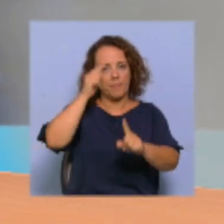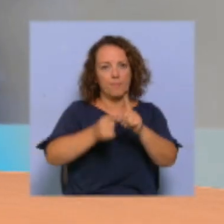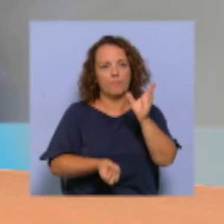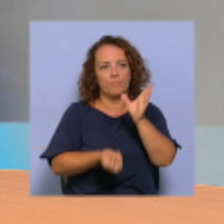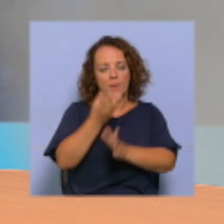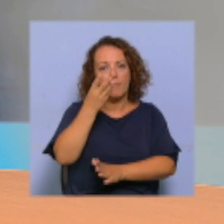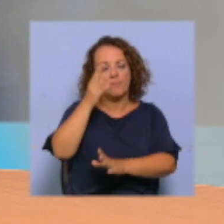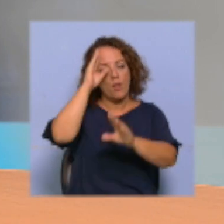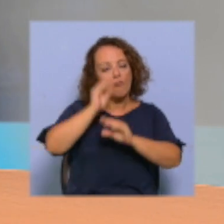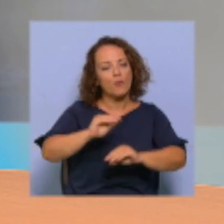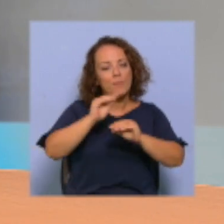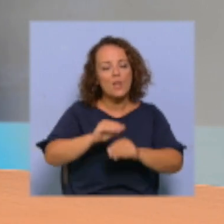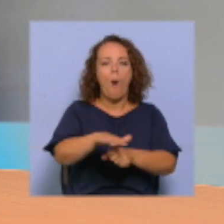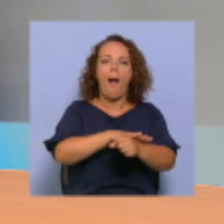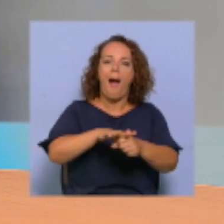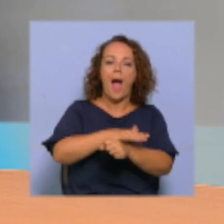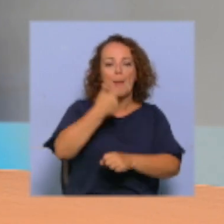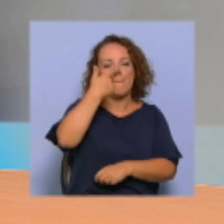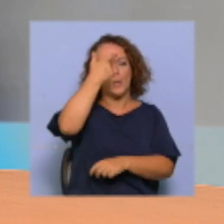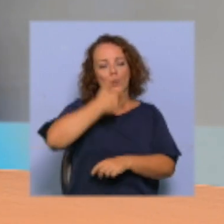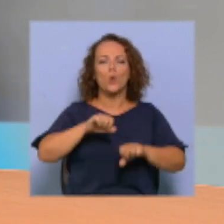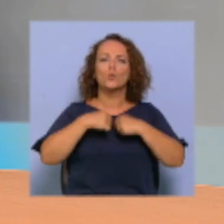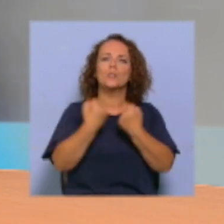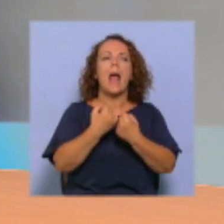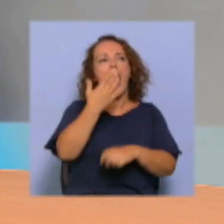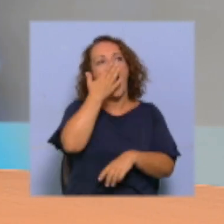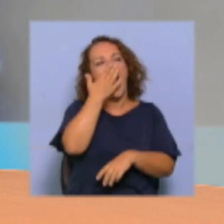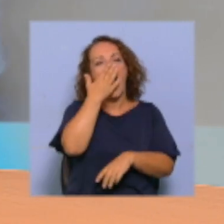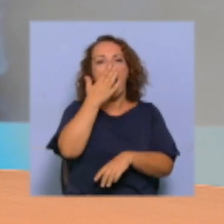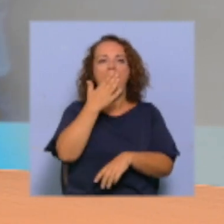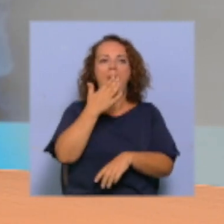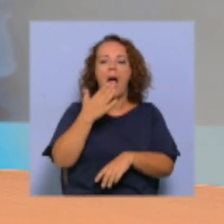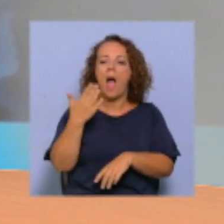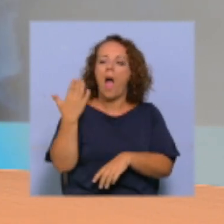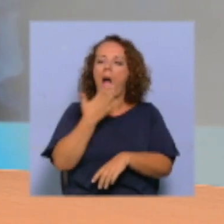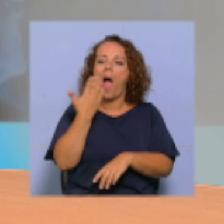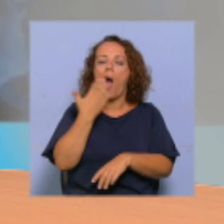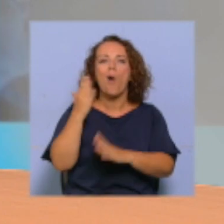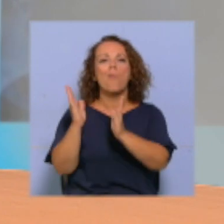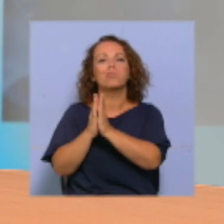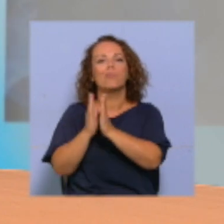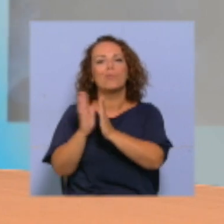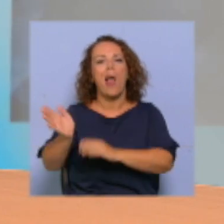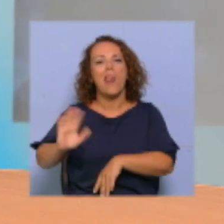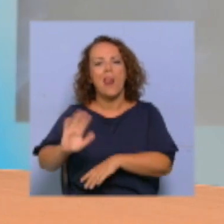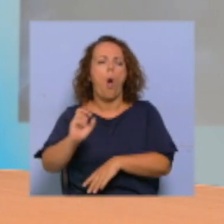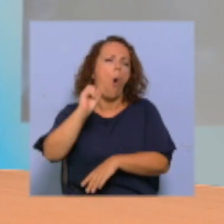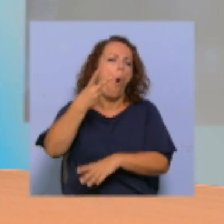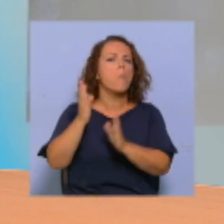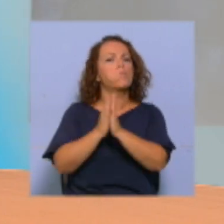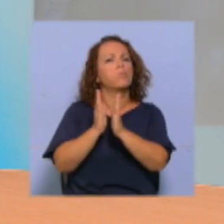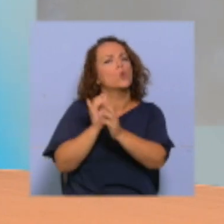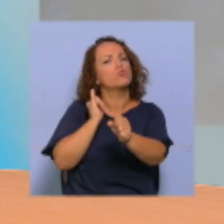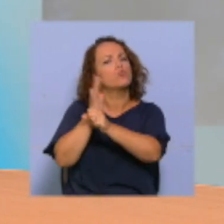pessoal e social na altura, que funcionaria como alternativa às aulas de educação moral e religiosa católica ou de outras